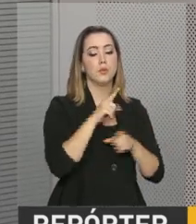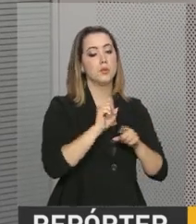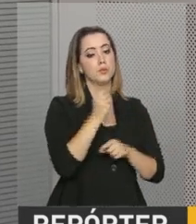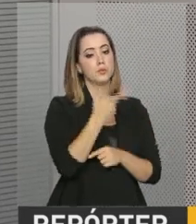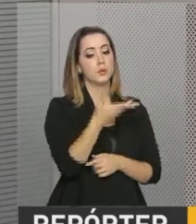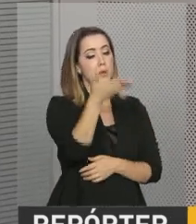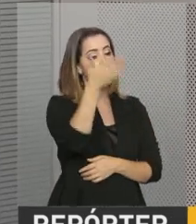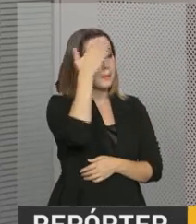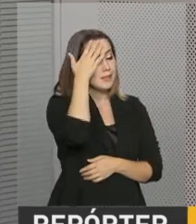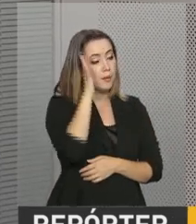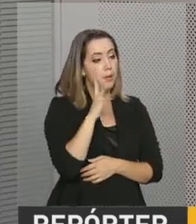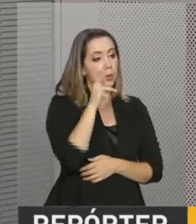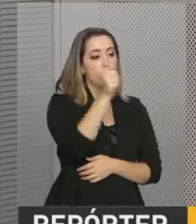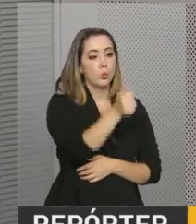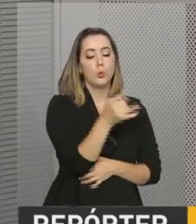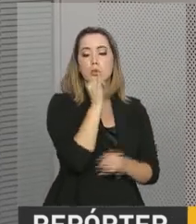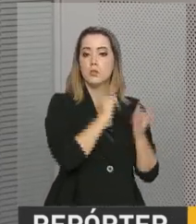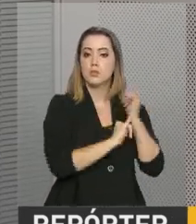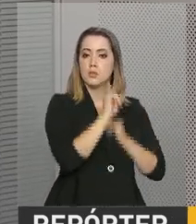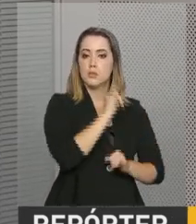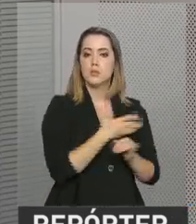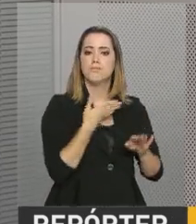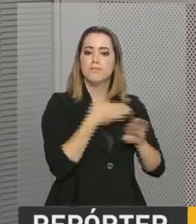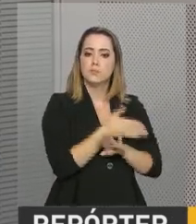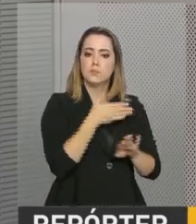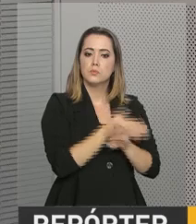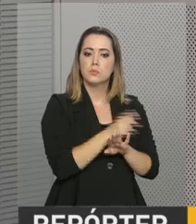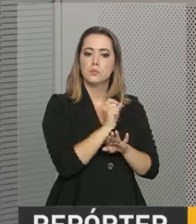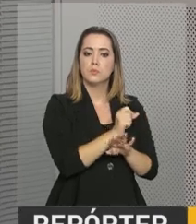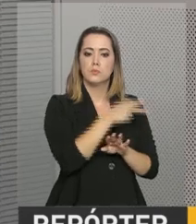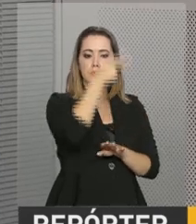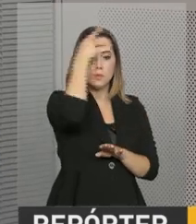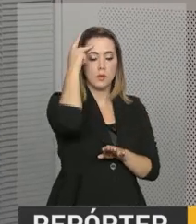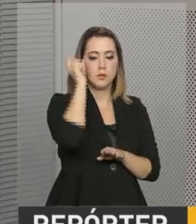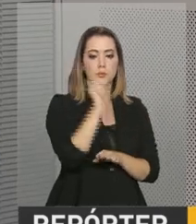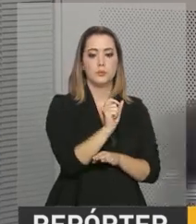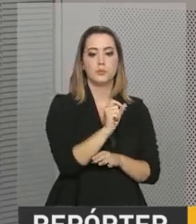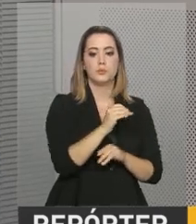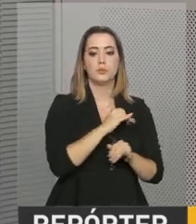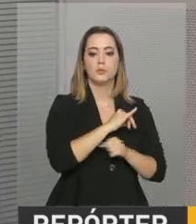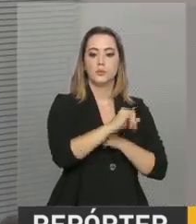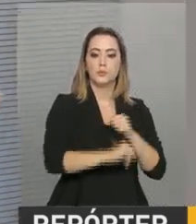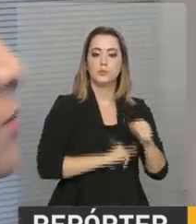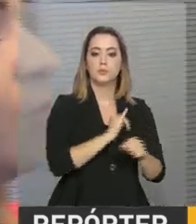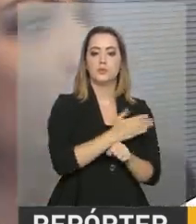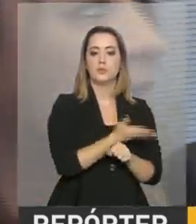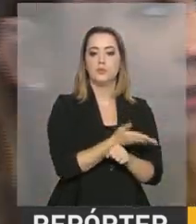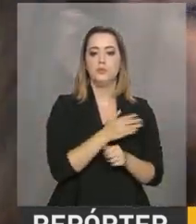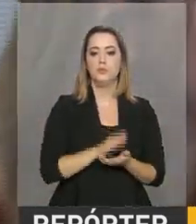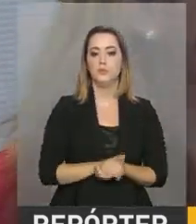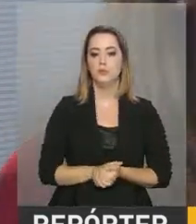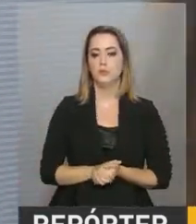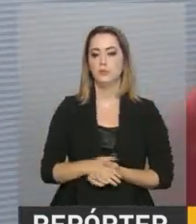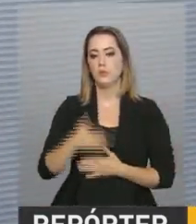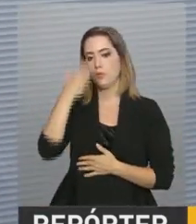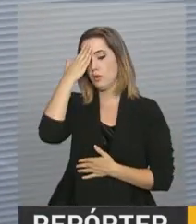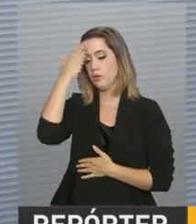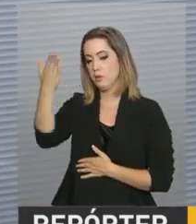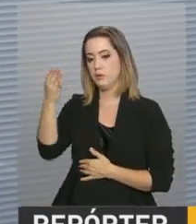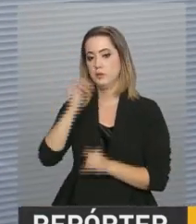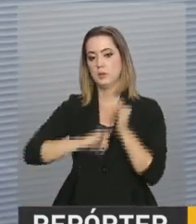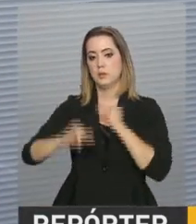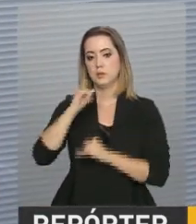receber todas as informaçõ e entrar também no hotsite do sebrai ok Presidente muito obrigada pelas suas